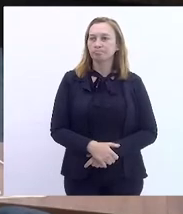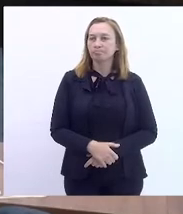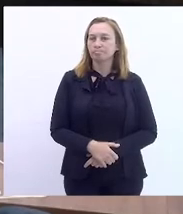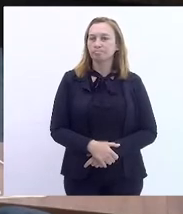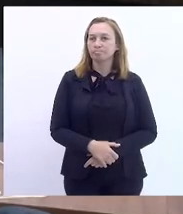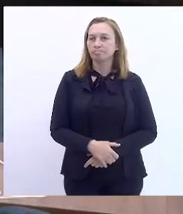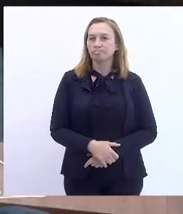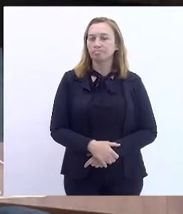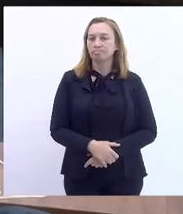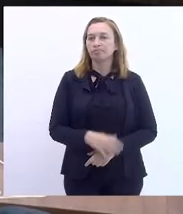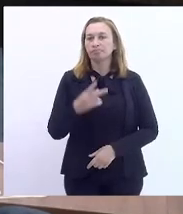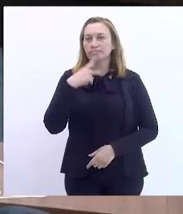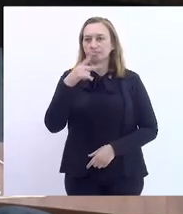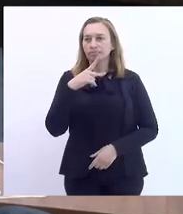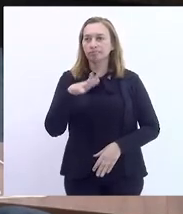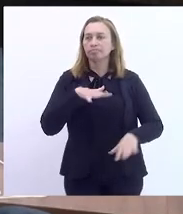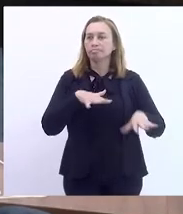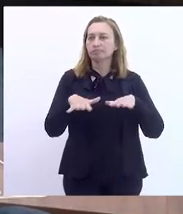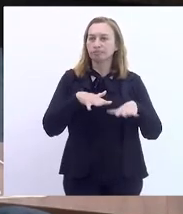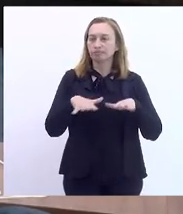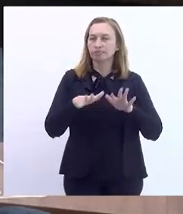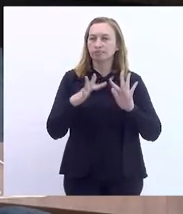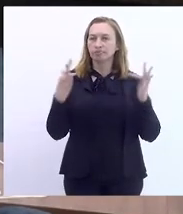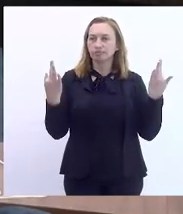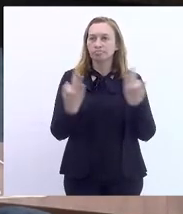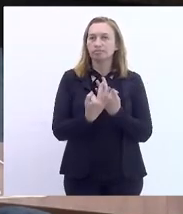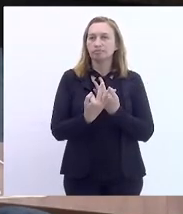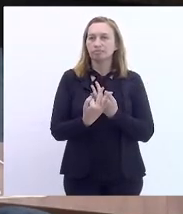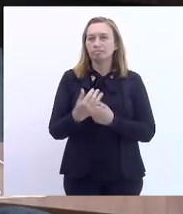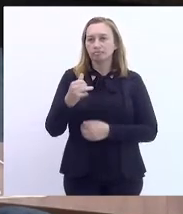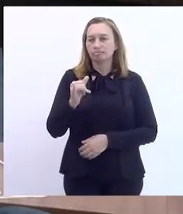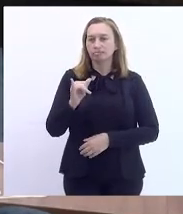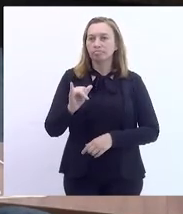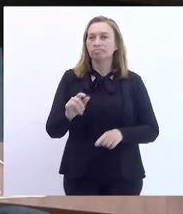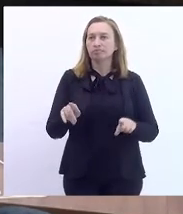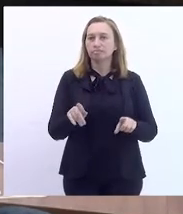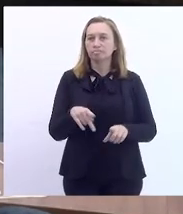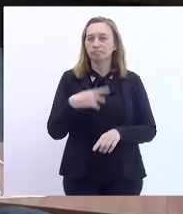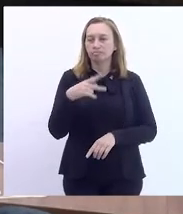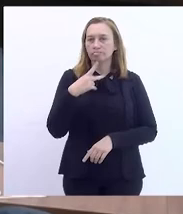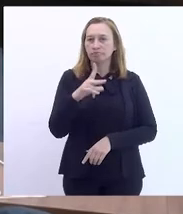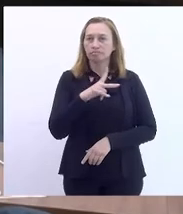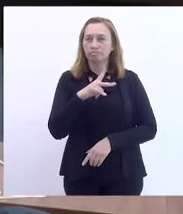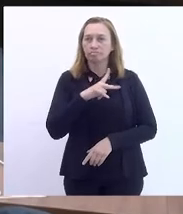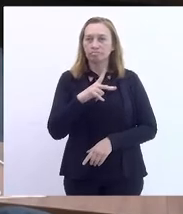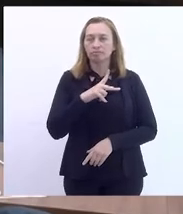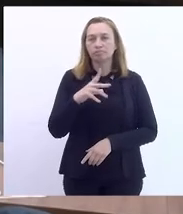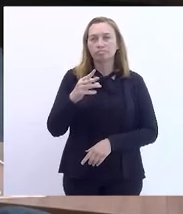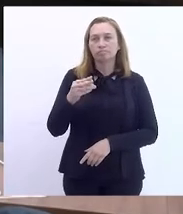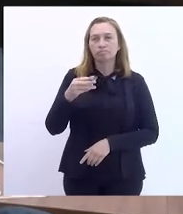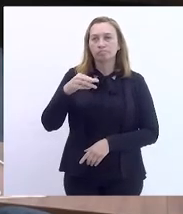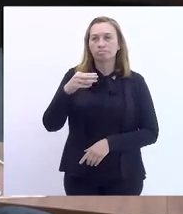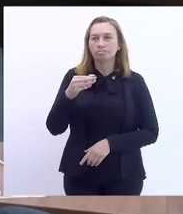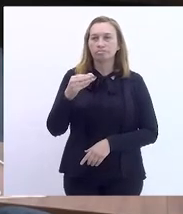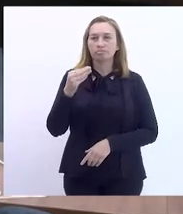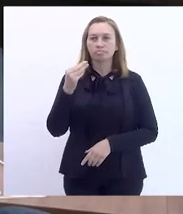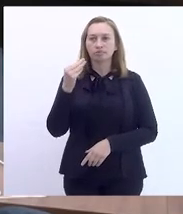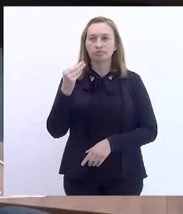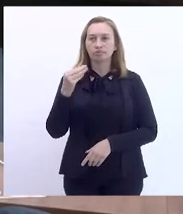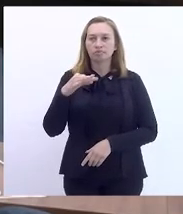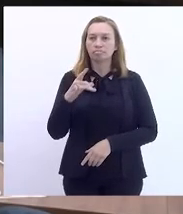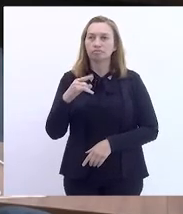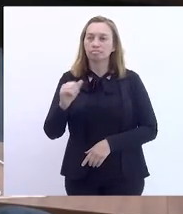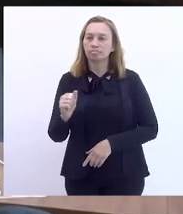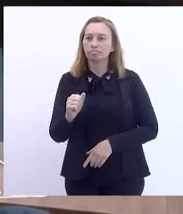tô falando do movimento de familiares vítimas citando Inclusive a própria Mônica Cunha infelizmente um